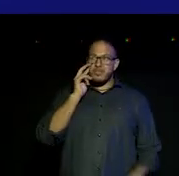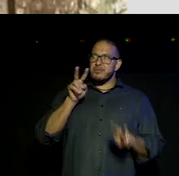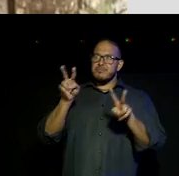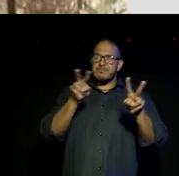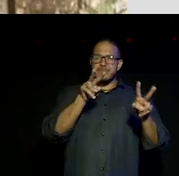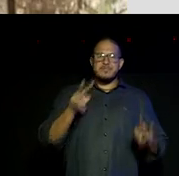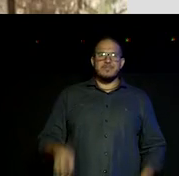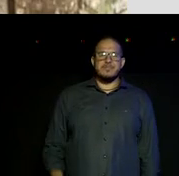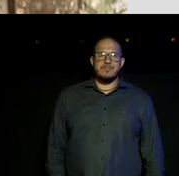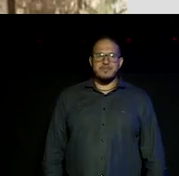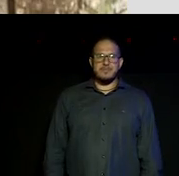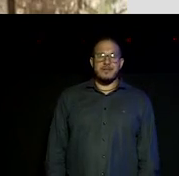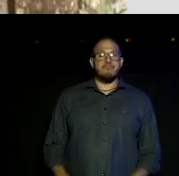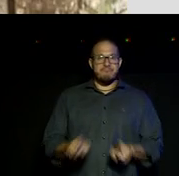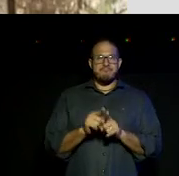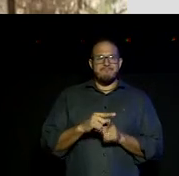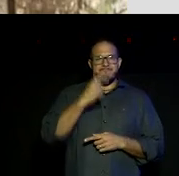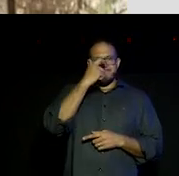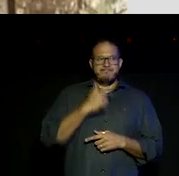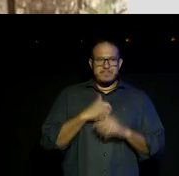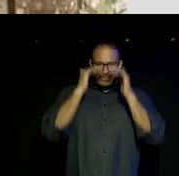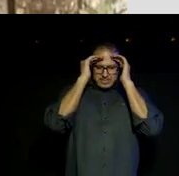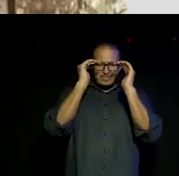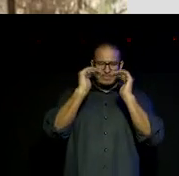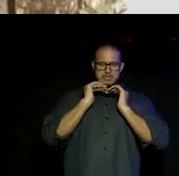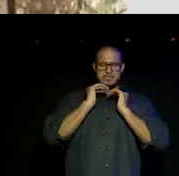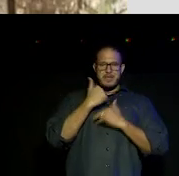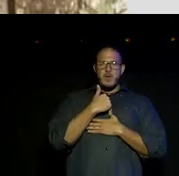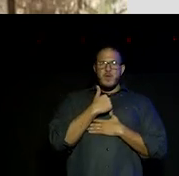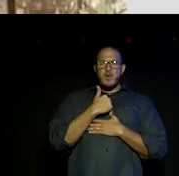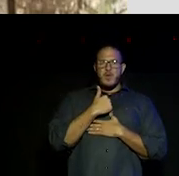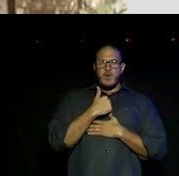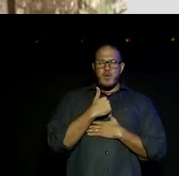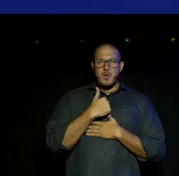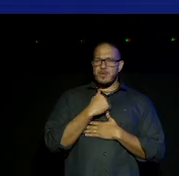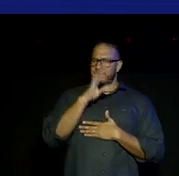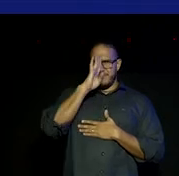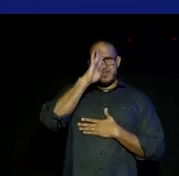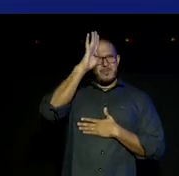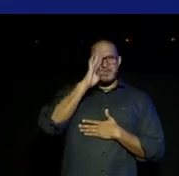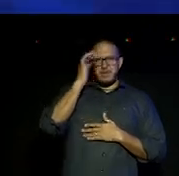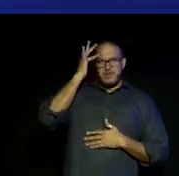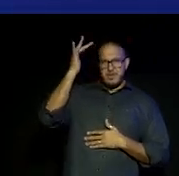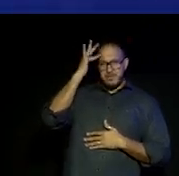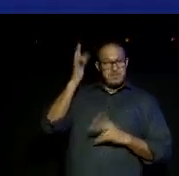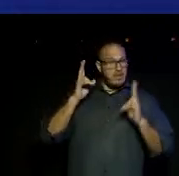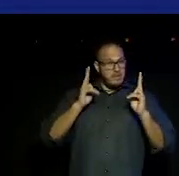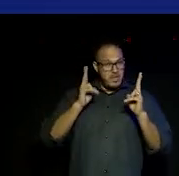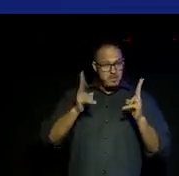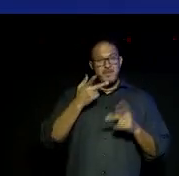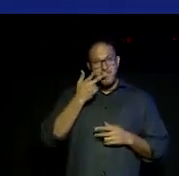importante. Respeito por si próprio. Isso é uma coisa fundamental dentro da filosofia. E eu sempre conto uma